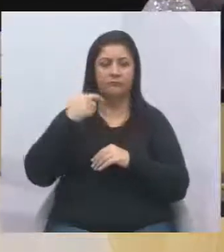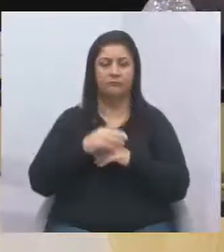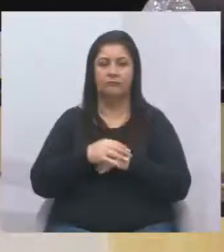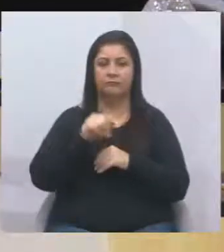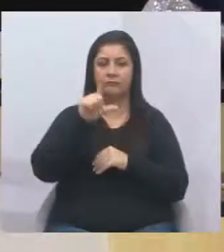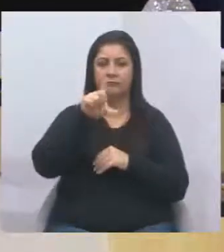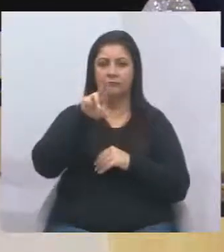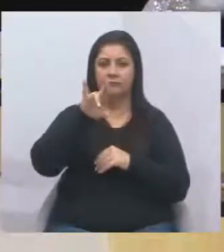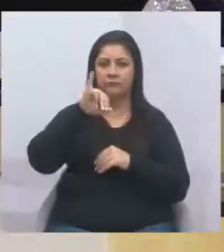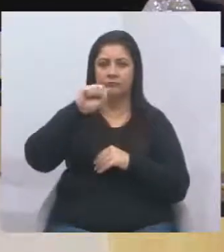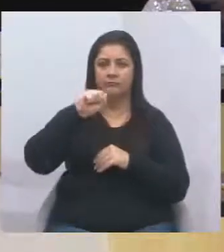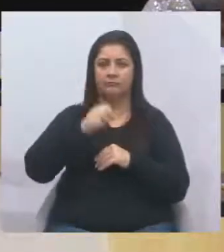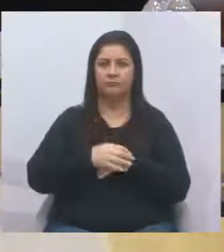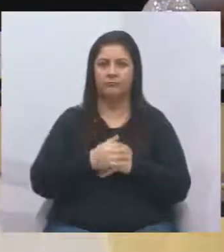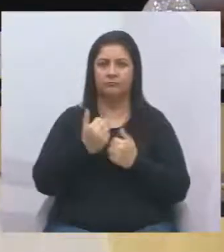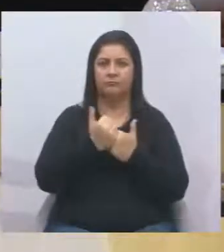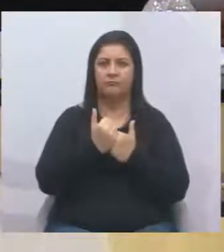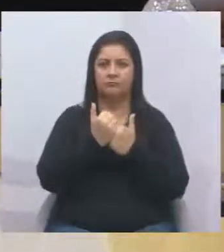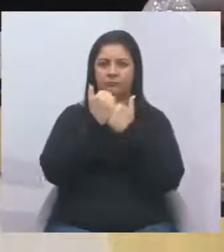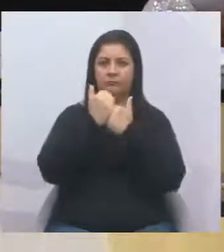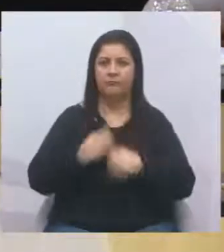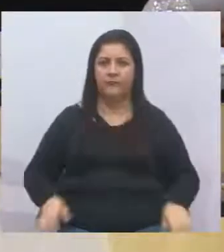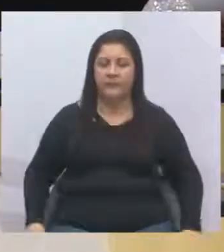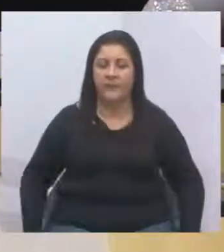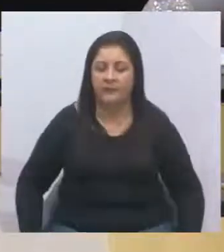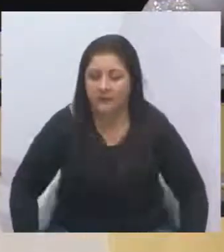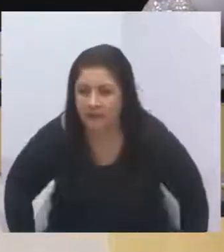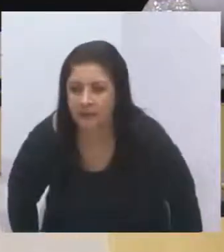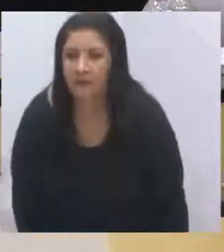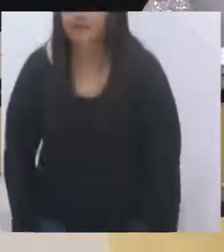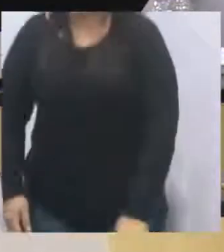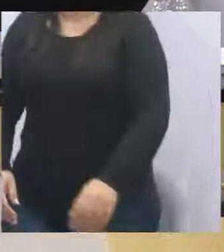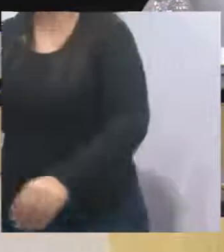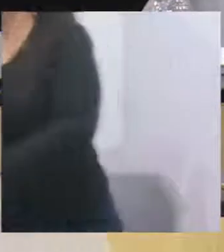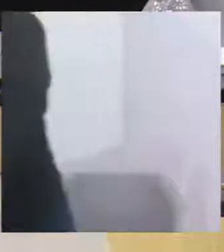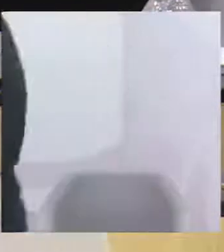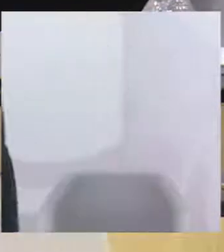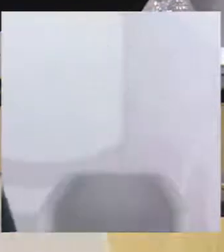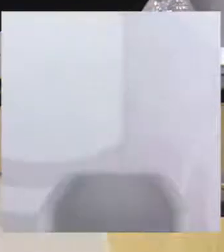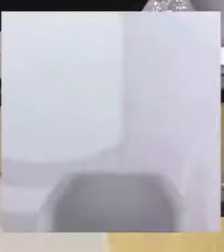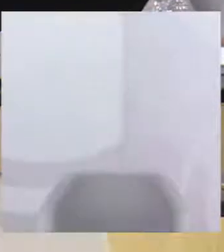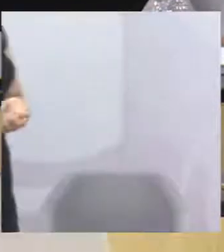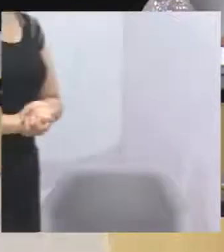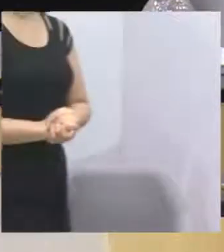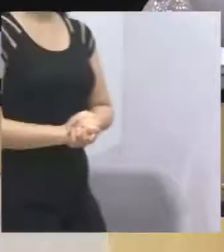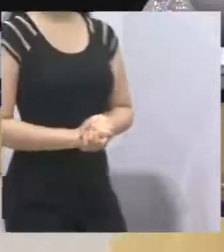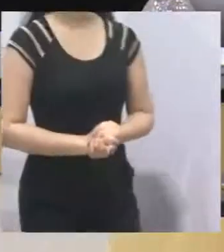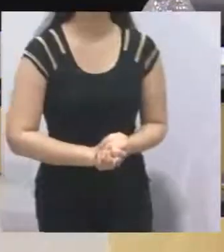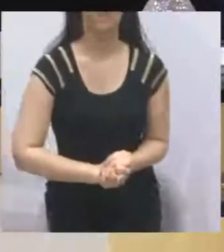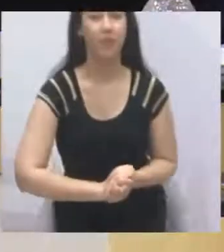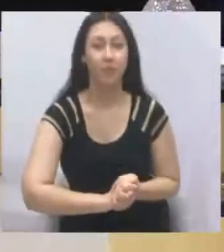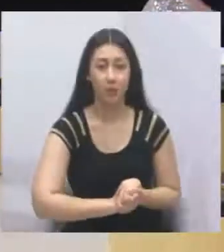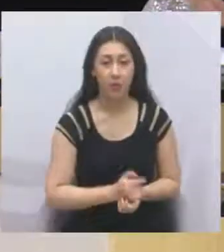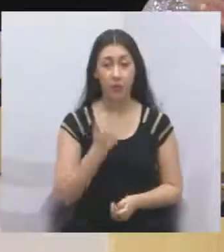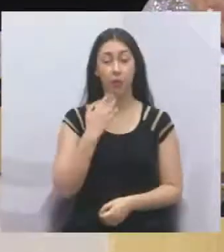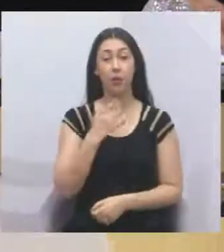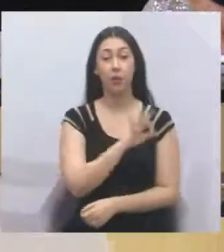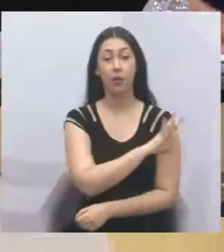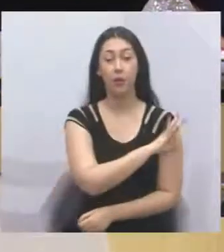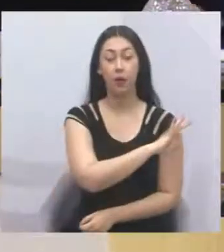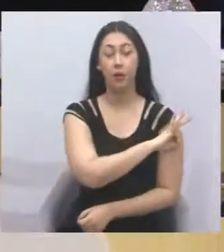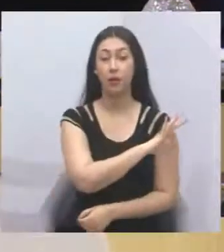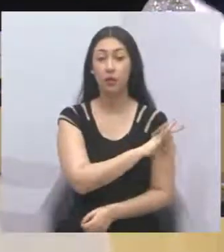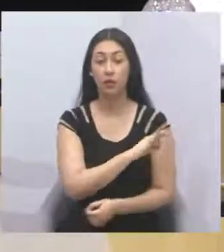Luiz Flávio. Requerimento 291 ao 41º Batalhão de Polícia Militar do